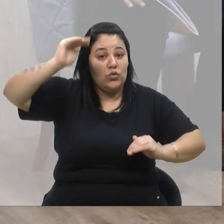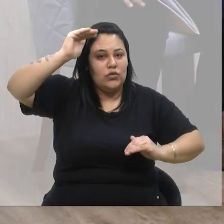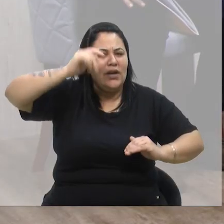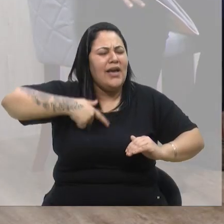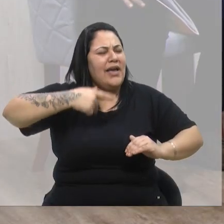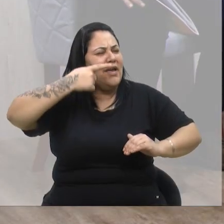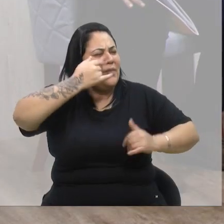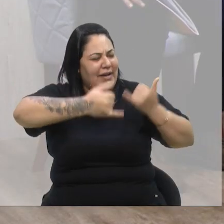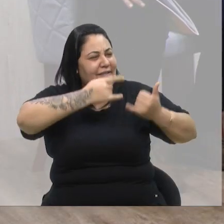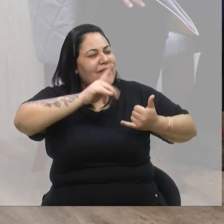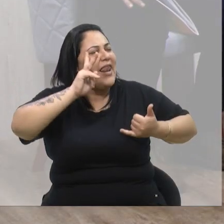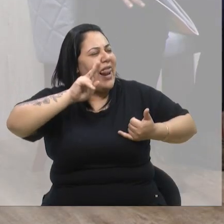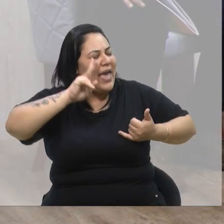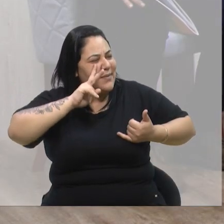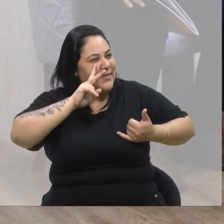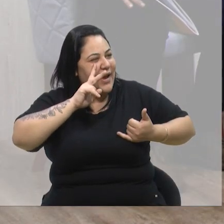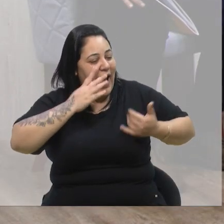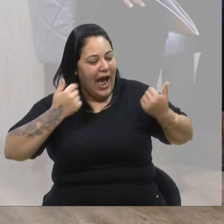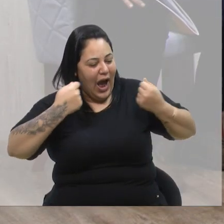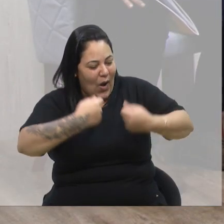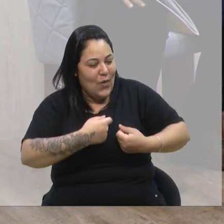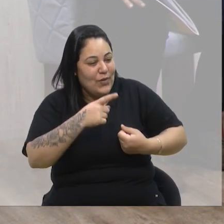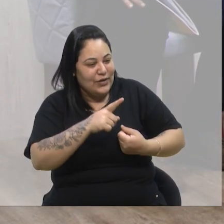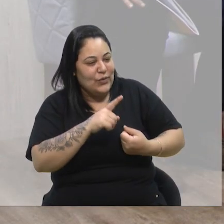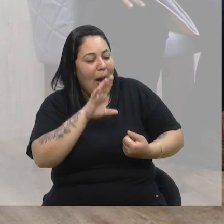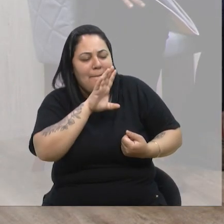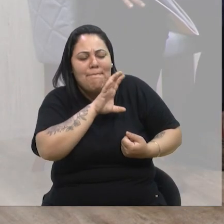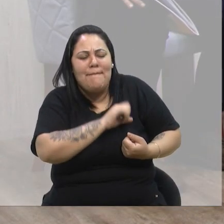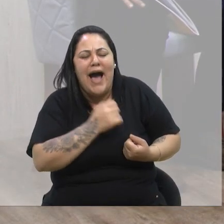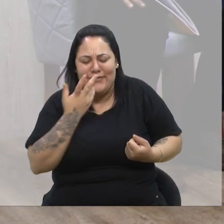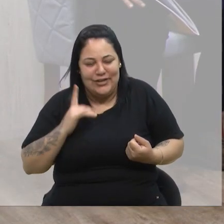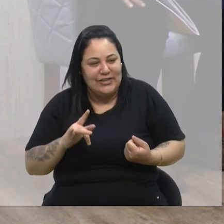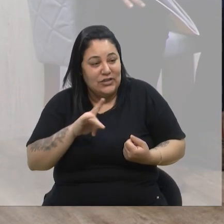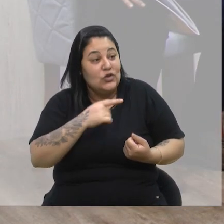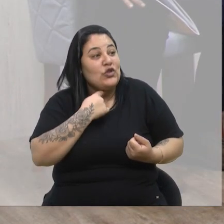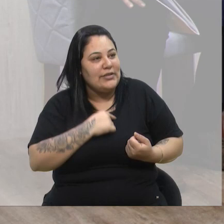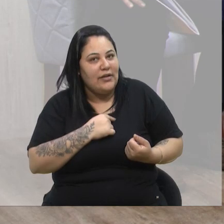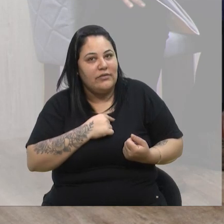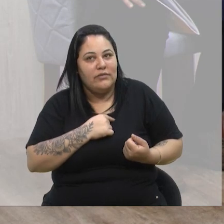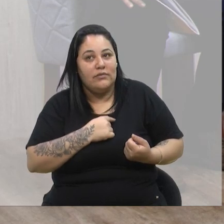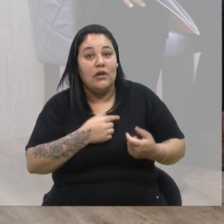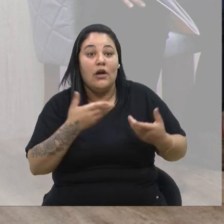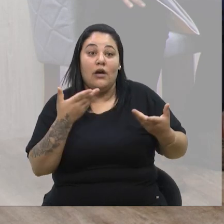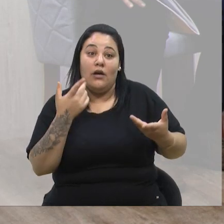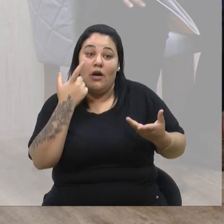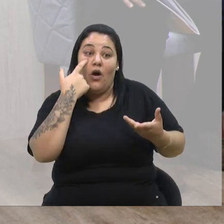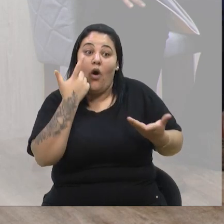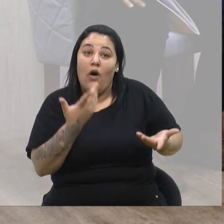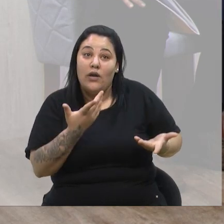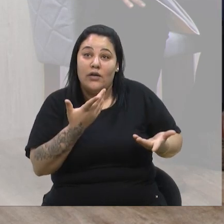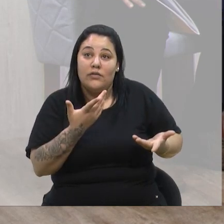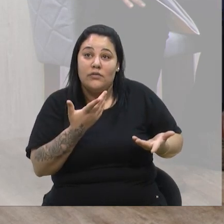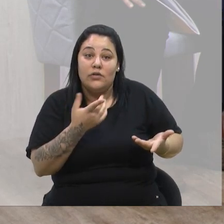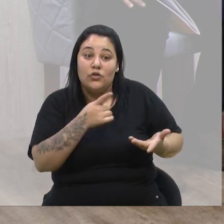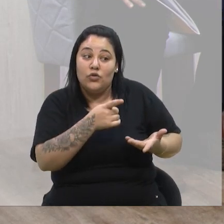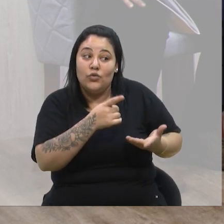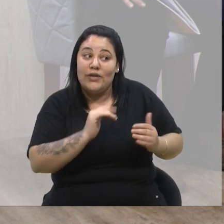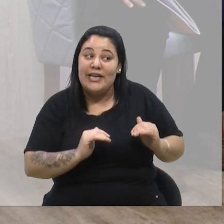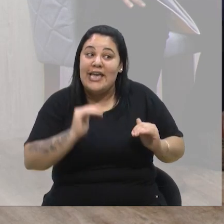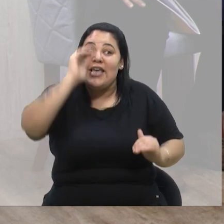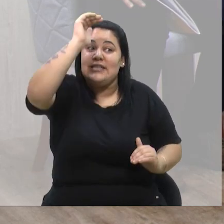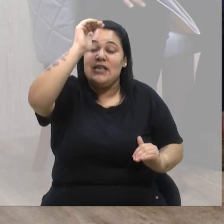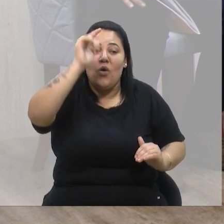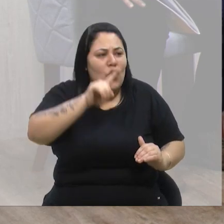Então, lembra aquela roupinha que tu usava quando tu era pequeno, que era a que tu mais gostava? Olha só, tu cresceu e tu tá tentando usar a mesma bermudinha,